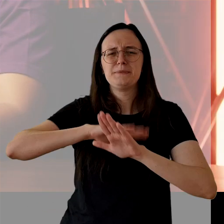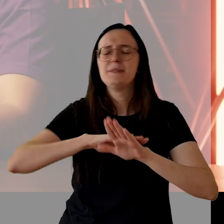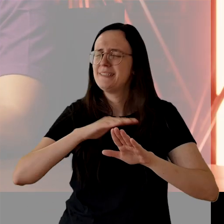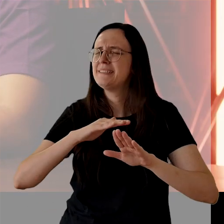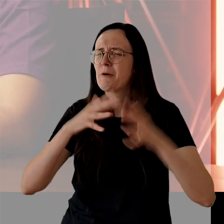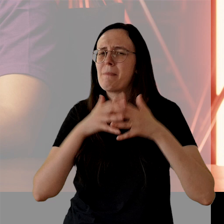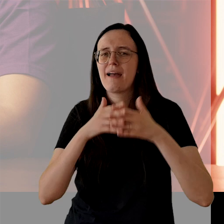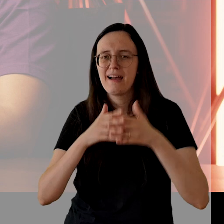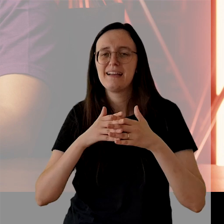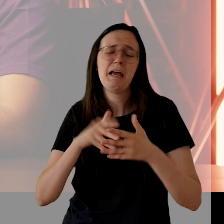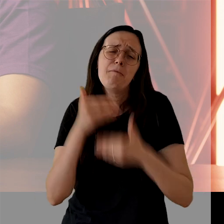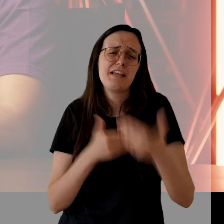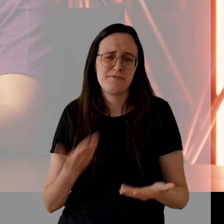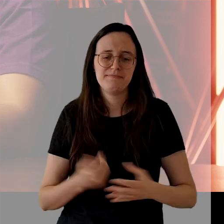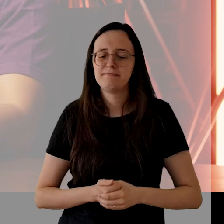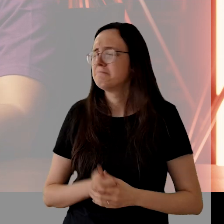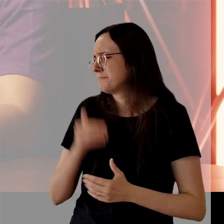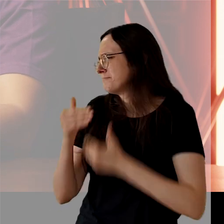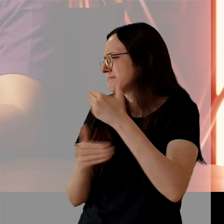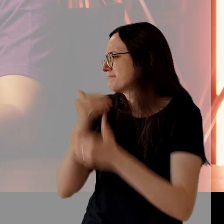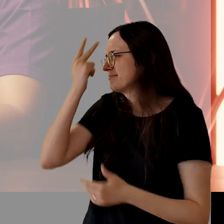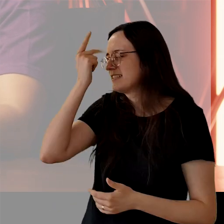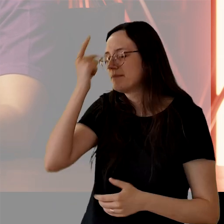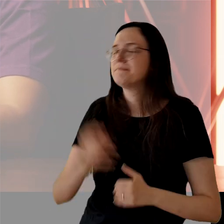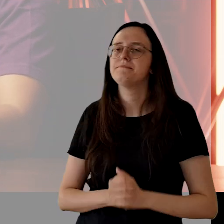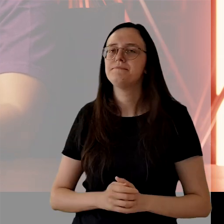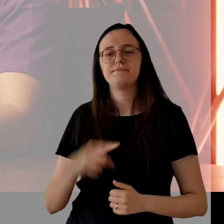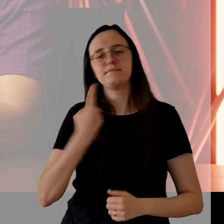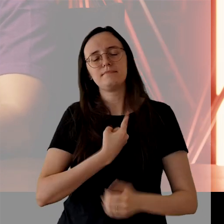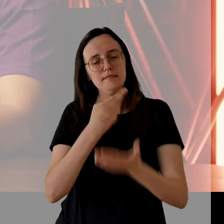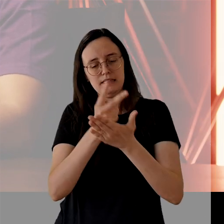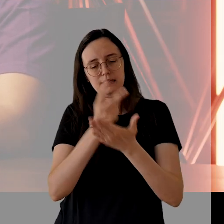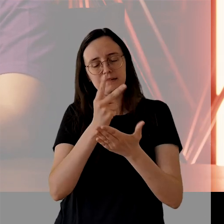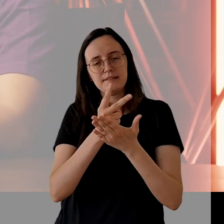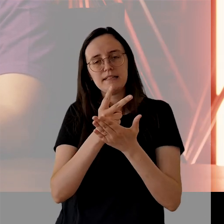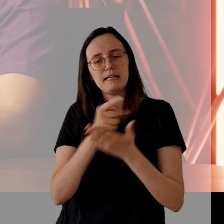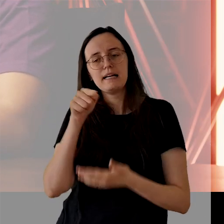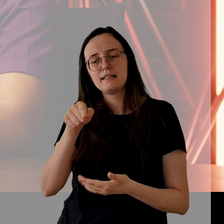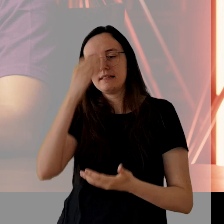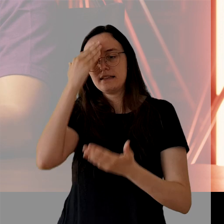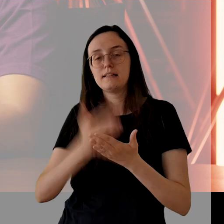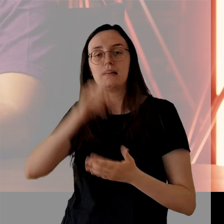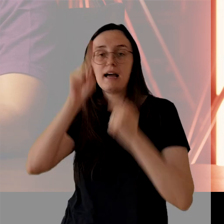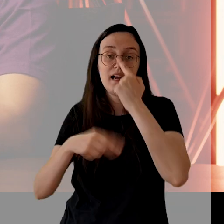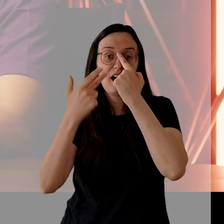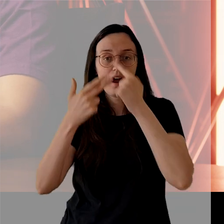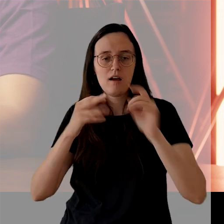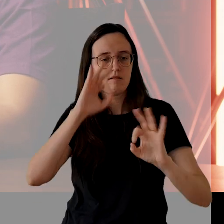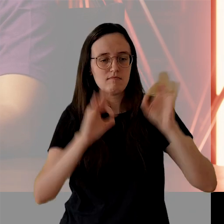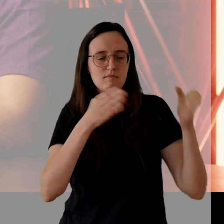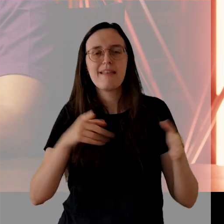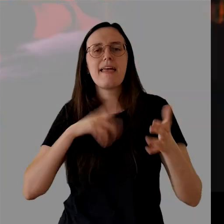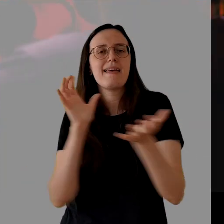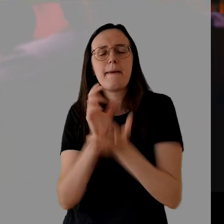faz parte, né? Mas é isso, a gente busca sempre com... Isso aí provavelmente foi um platô, né? A equipe de platôs